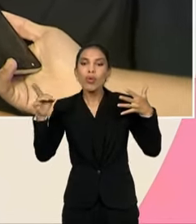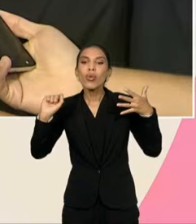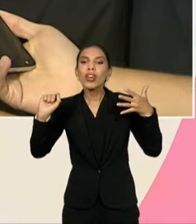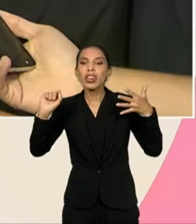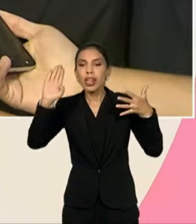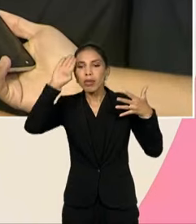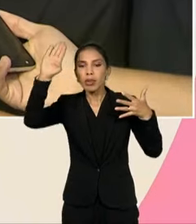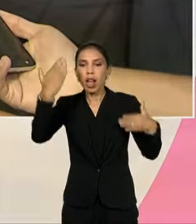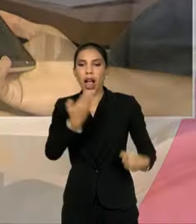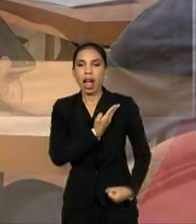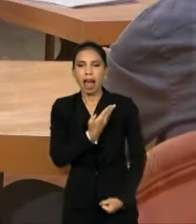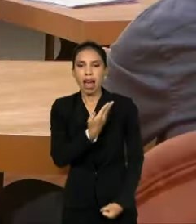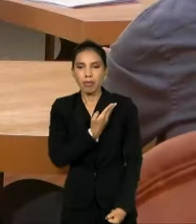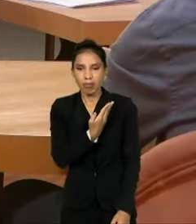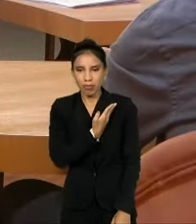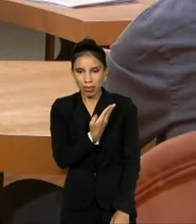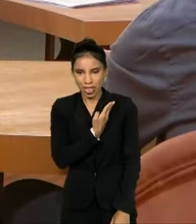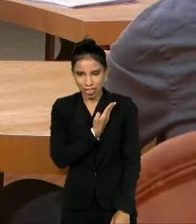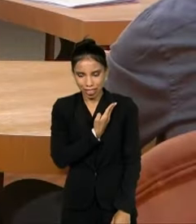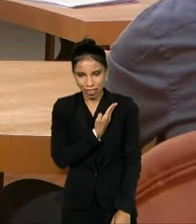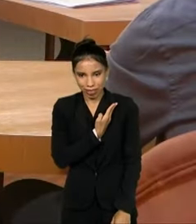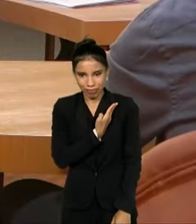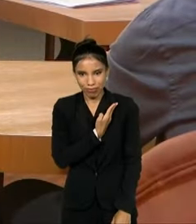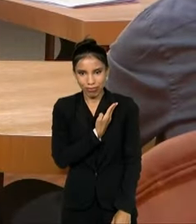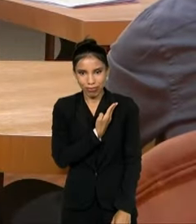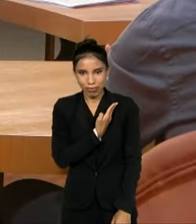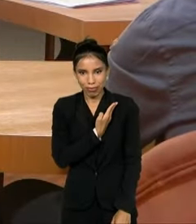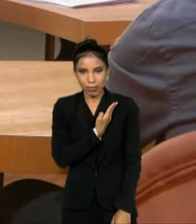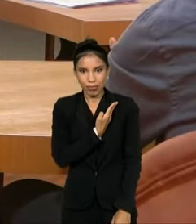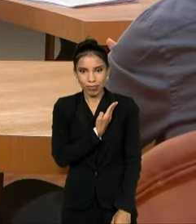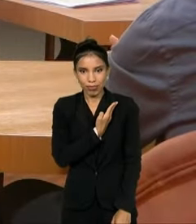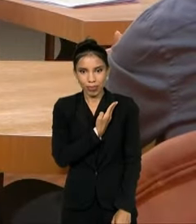amiga. Ai, meu Deus do céu, Freixo.